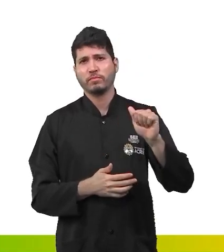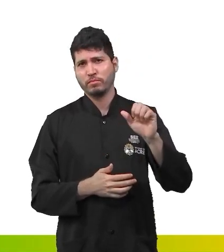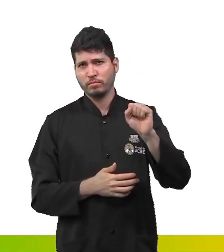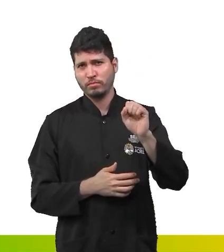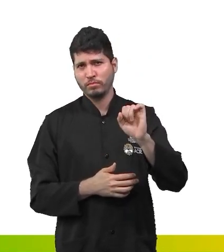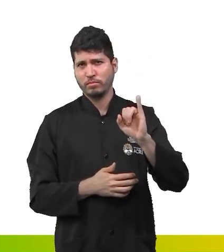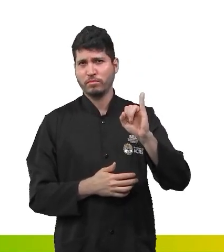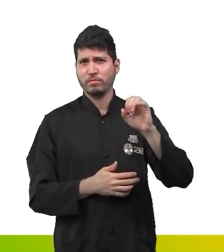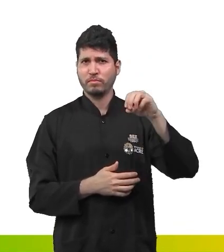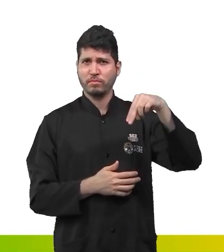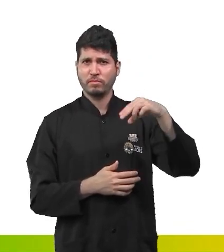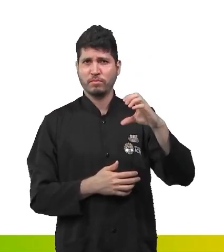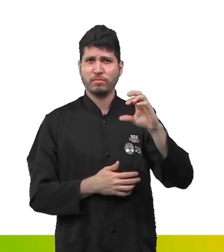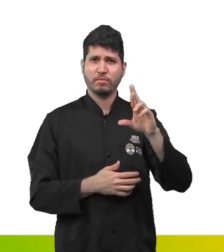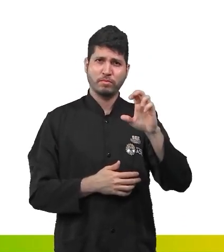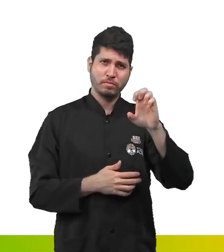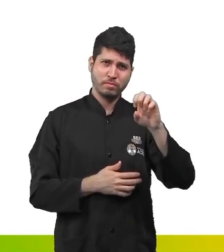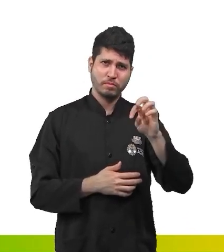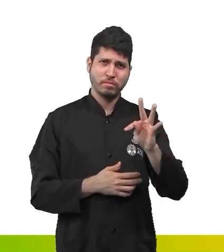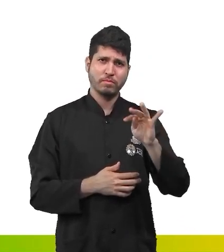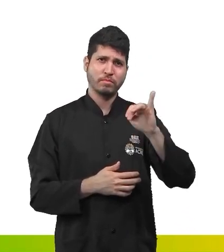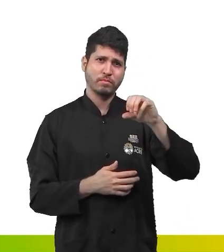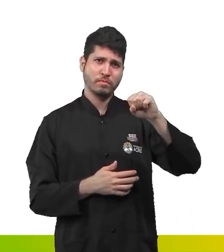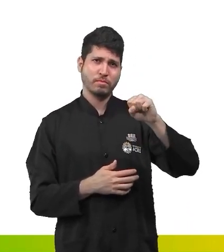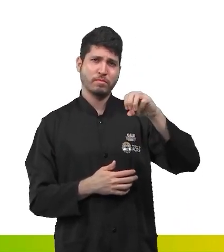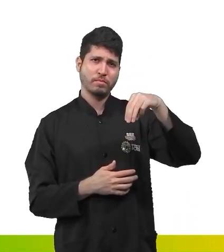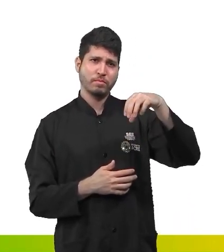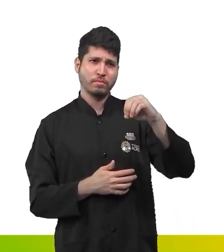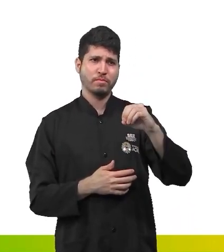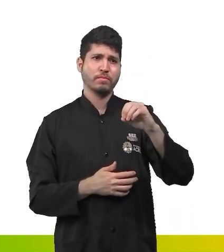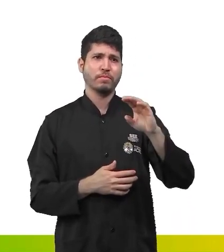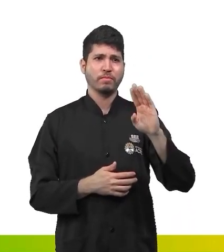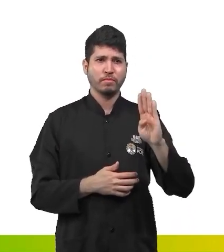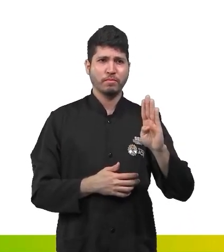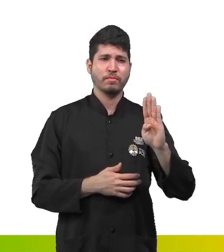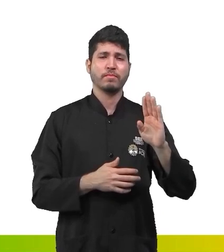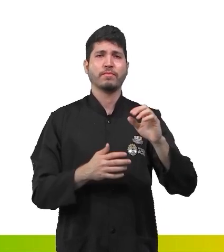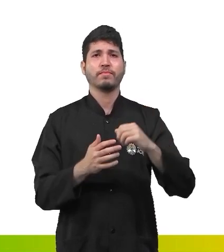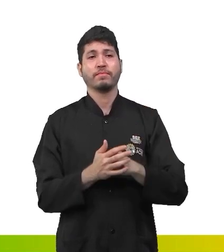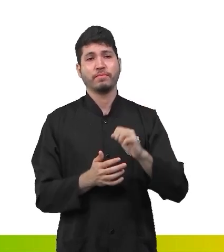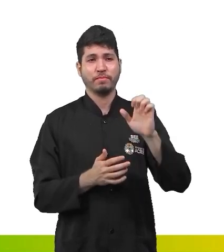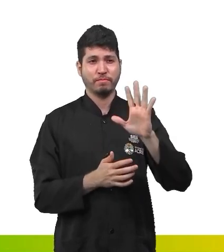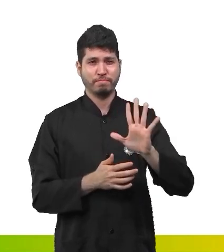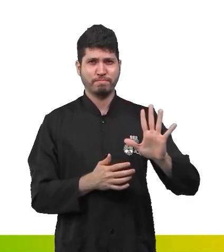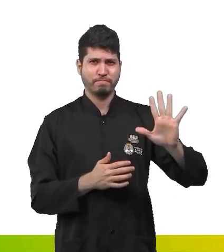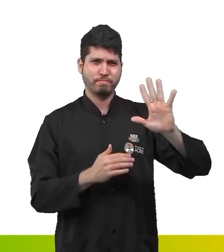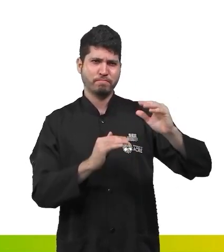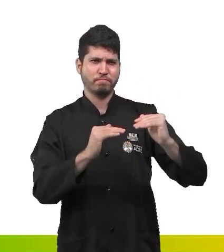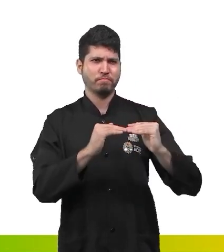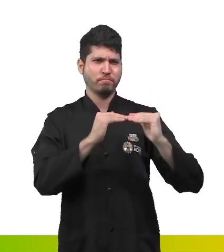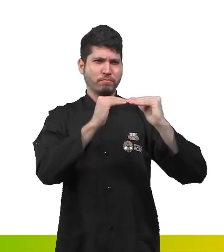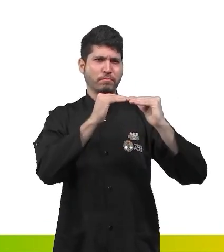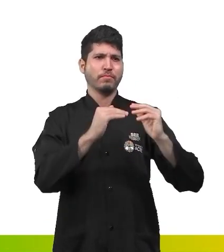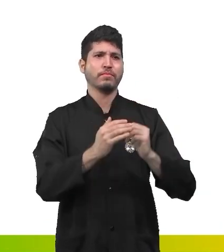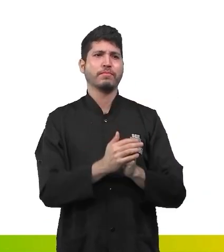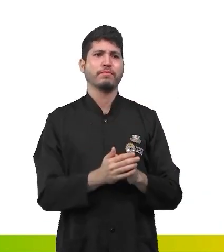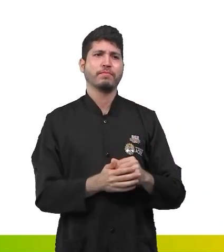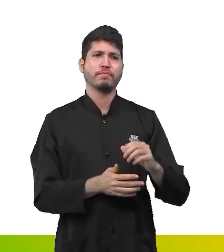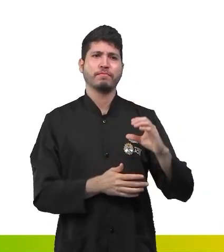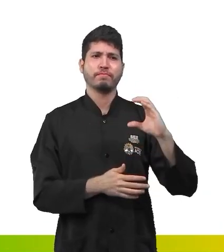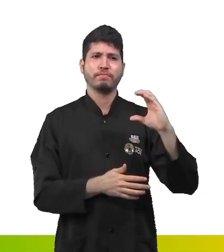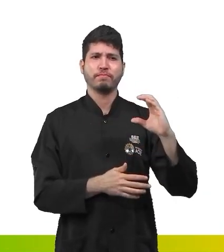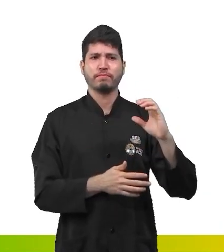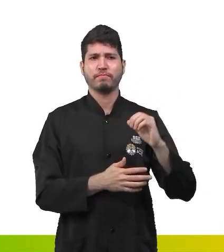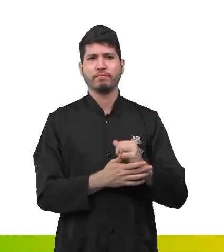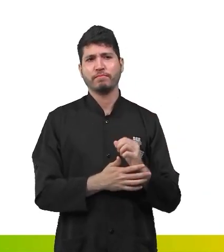sincretismo? Não. Eurocentrismo? Provavelmente sim. Globalização? Não. Nacionalismo? A gente não está abordando isso. E